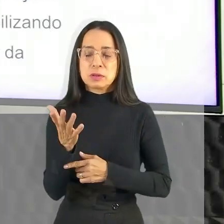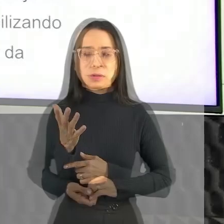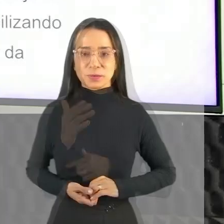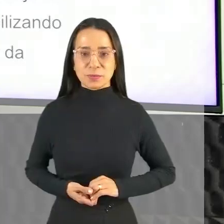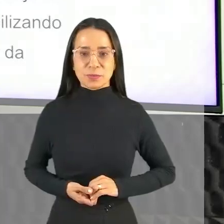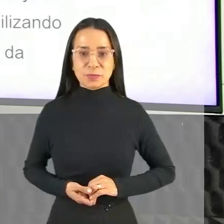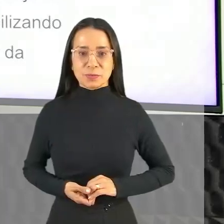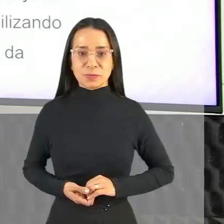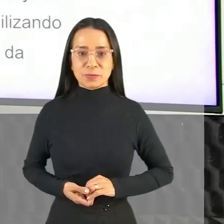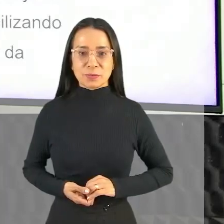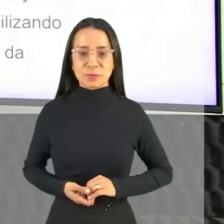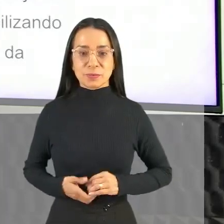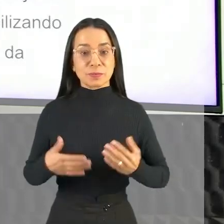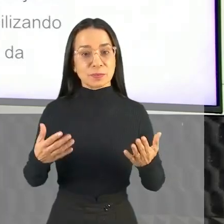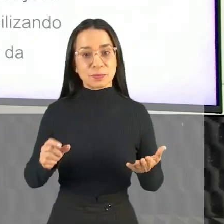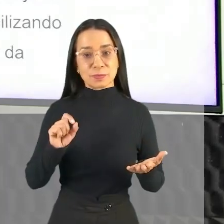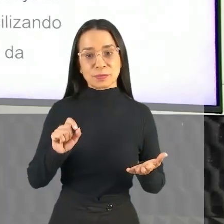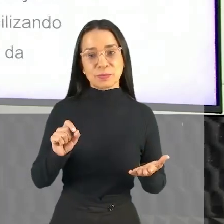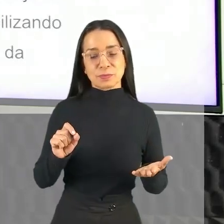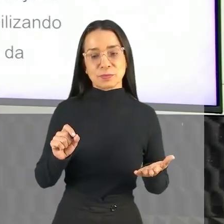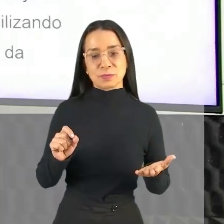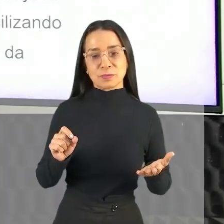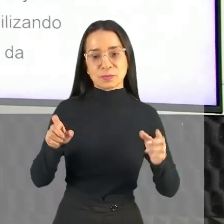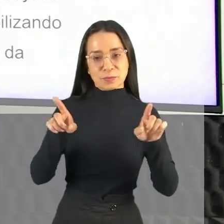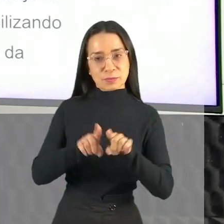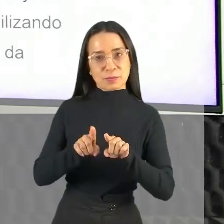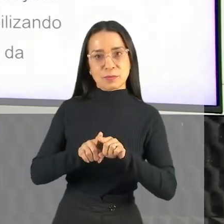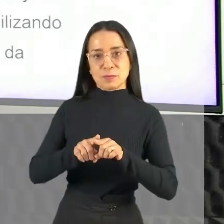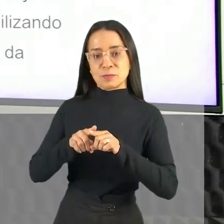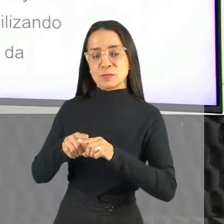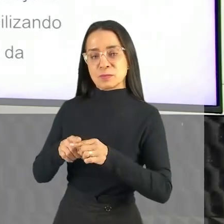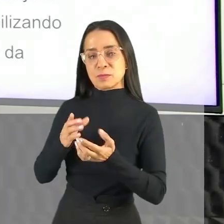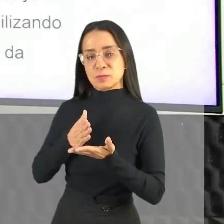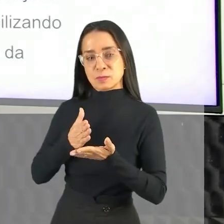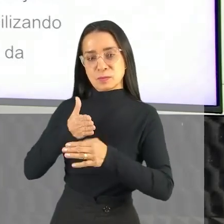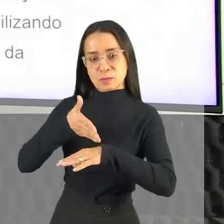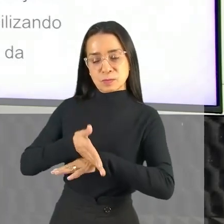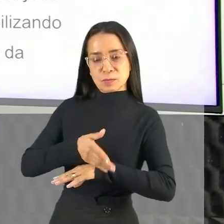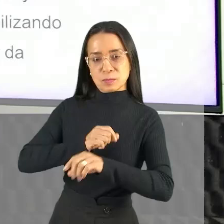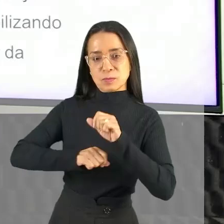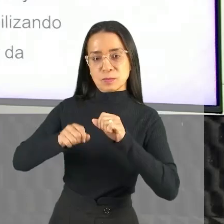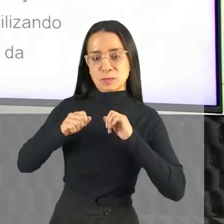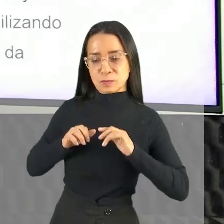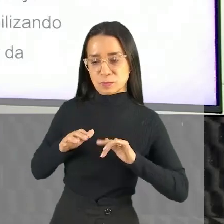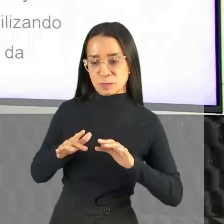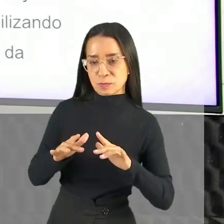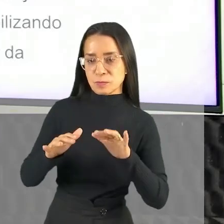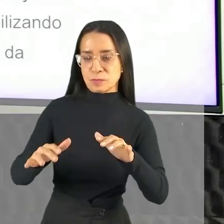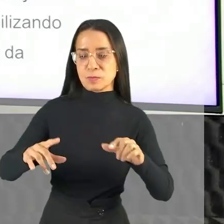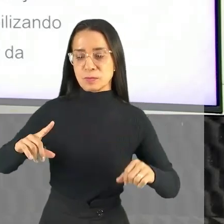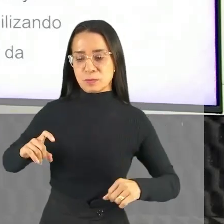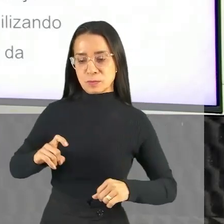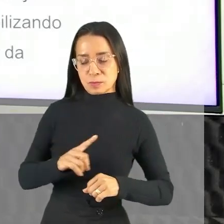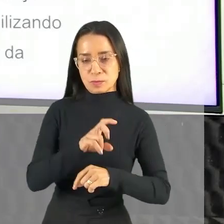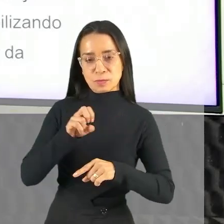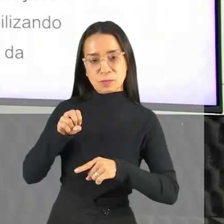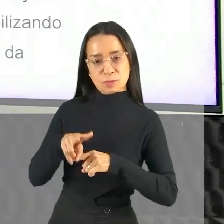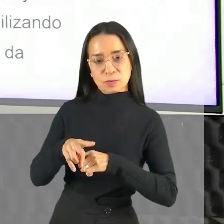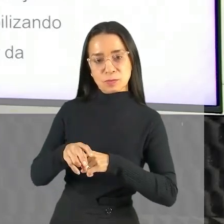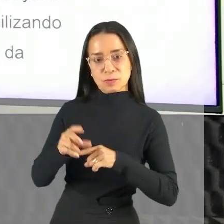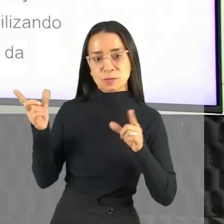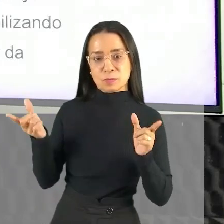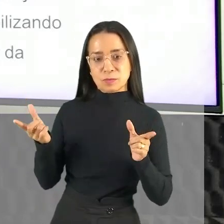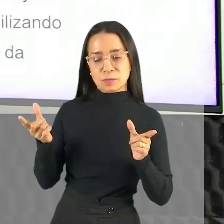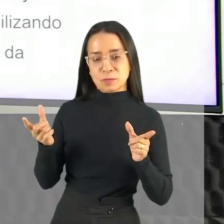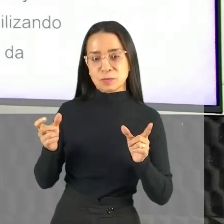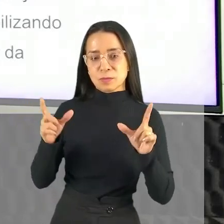progresso, porém, também pode introduzir ou espalhar infecções parasitárias,